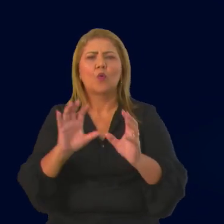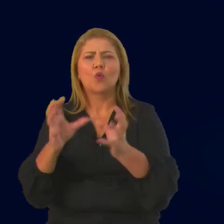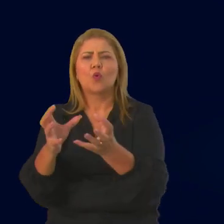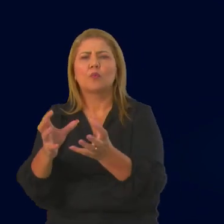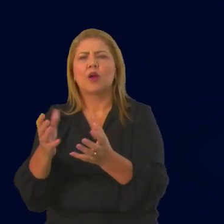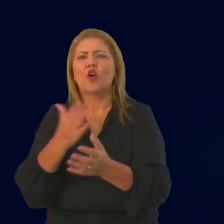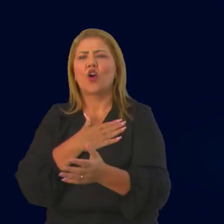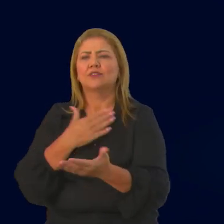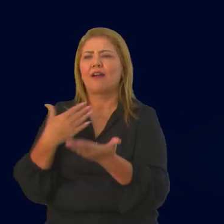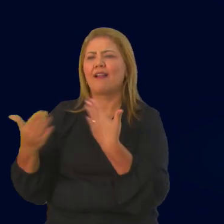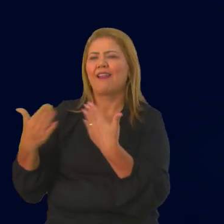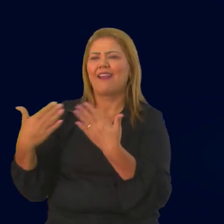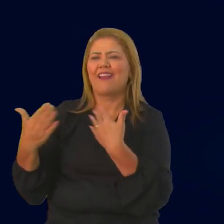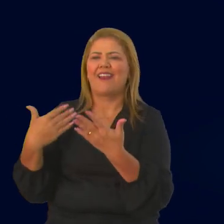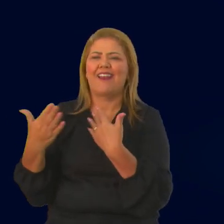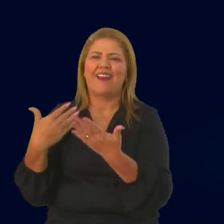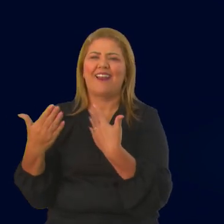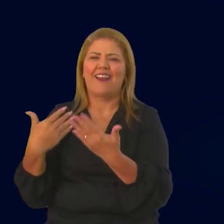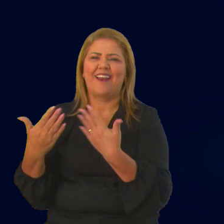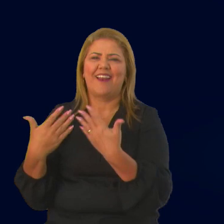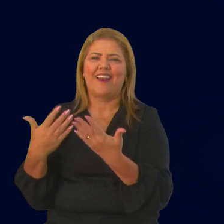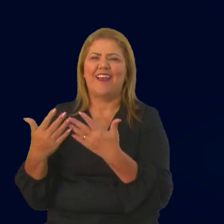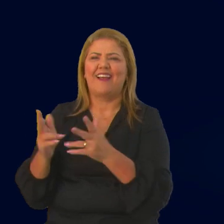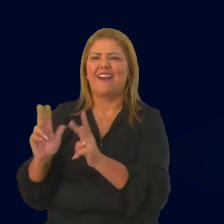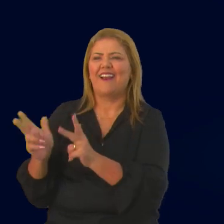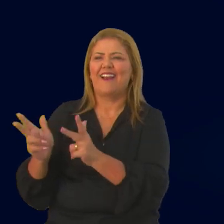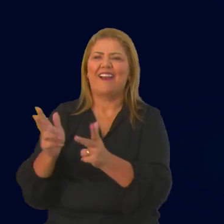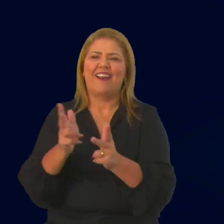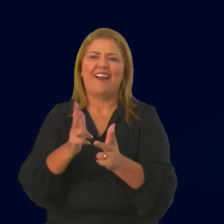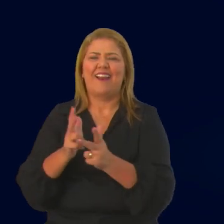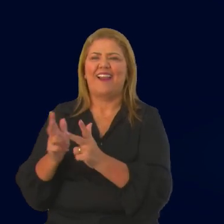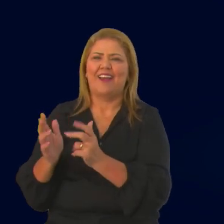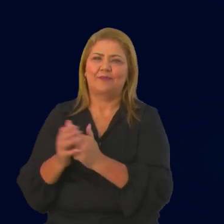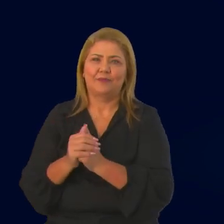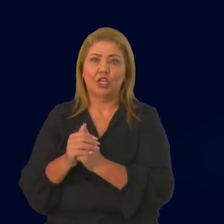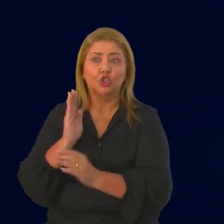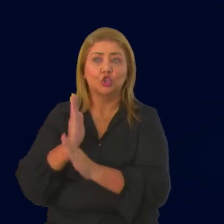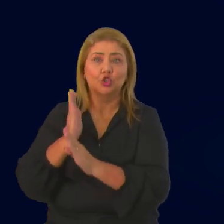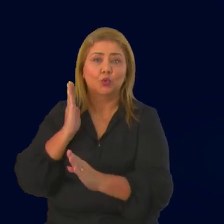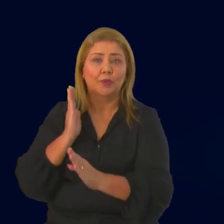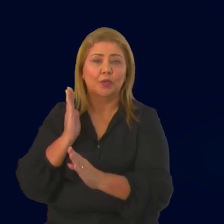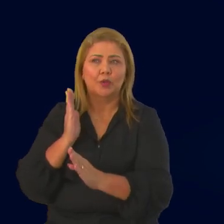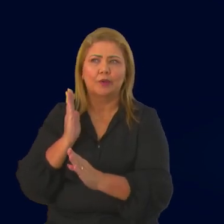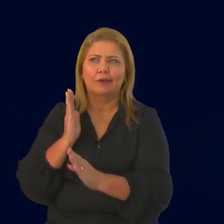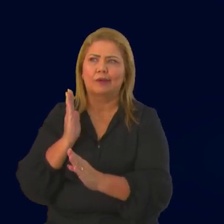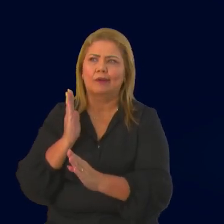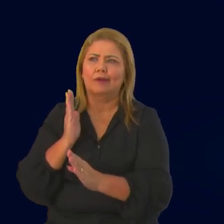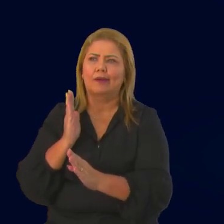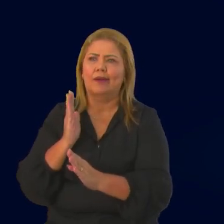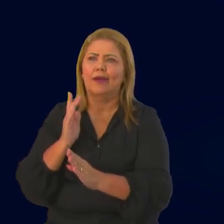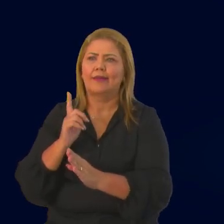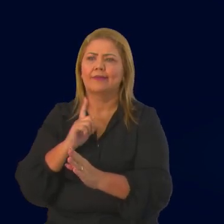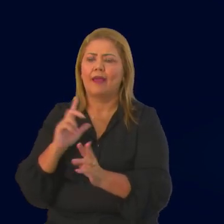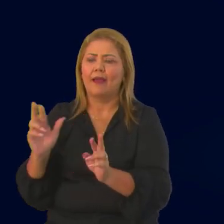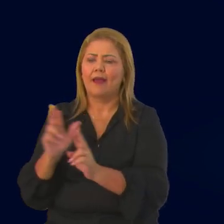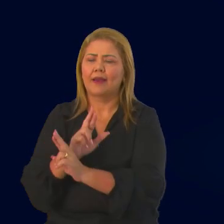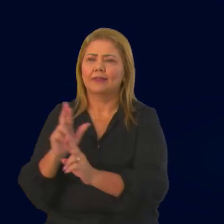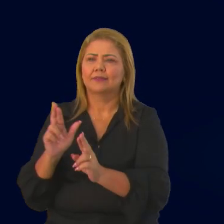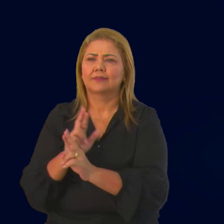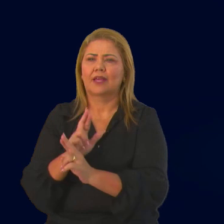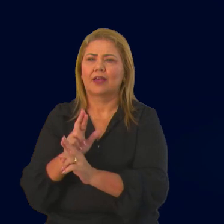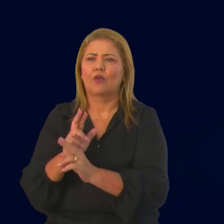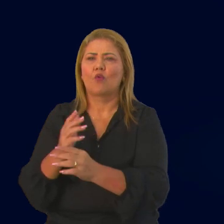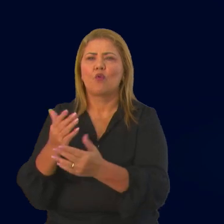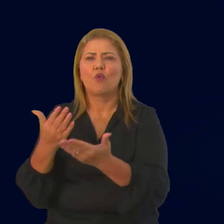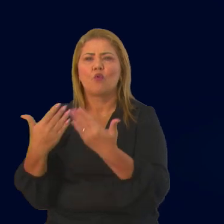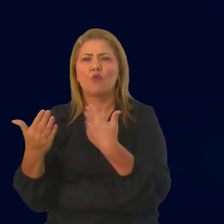bate-papo, de ter conversas mais triviais. E eles descobriram que tem relação entre